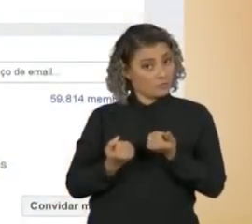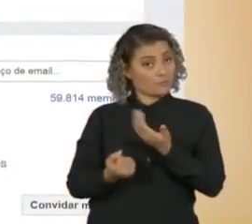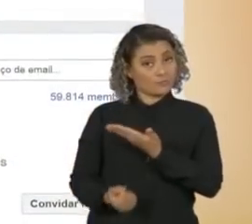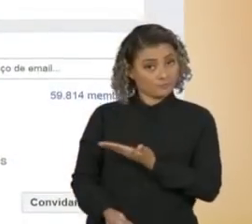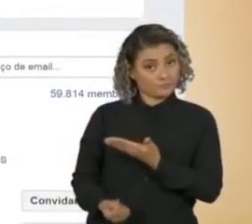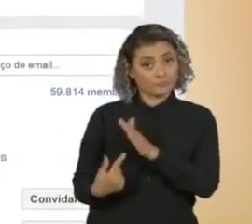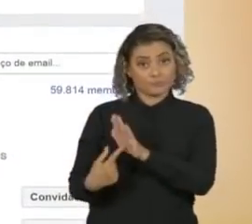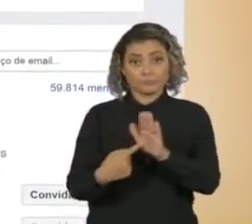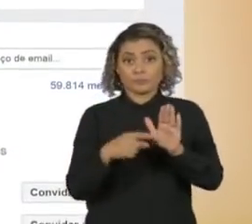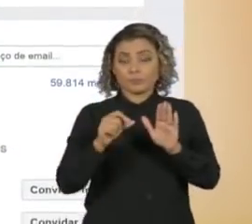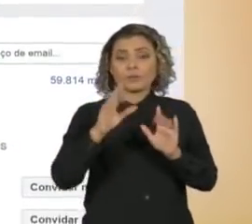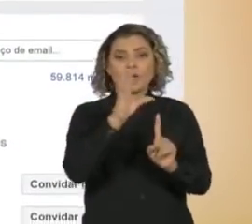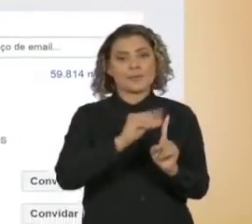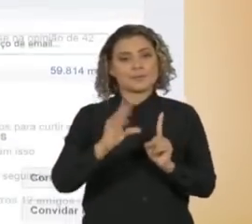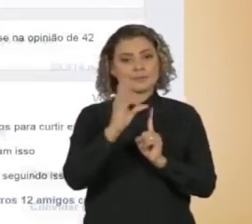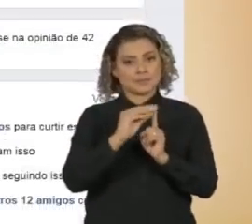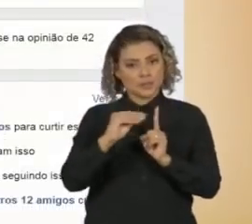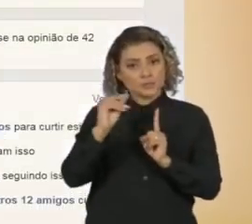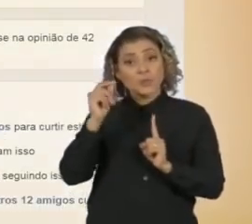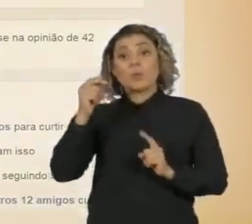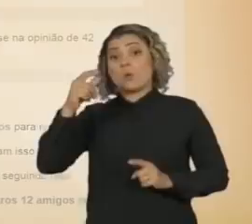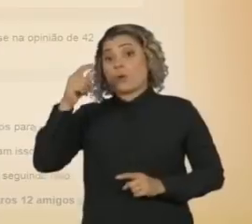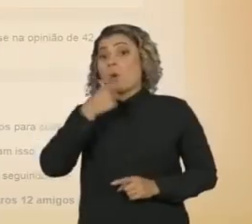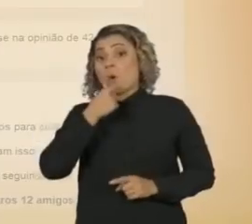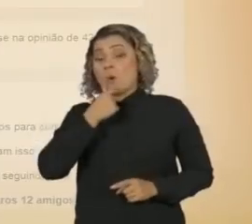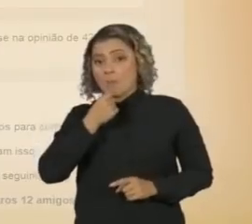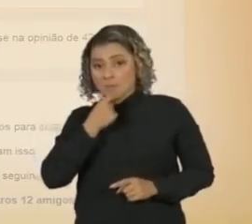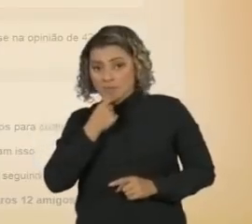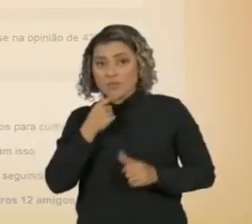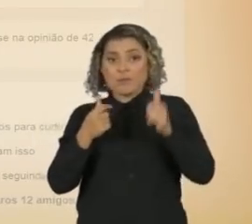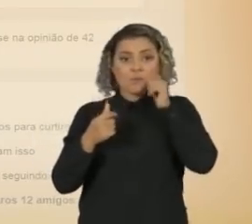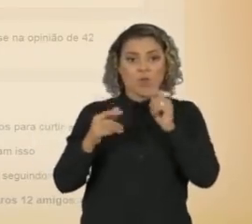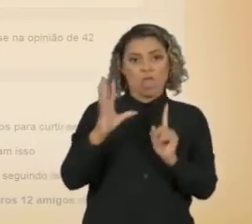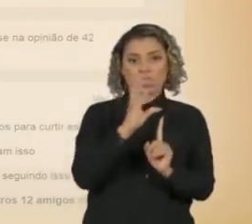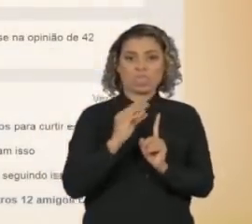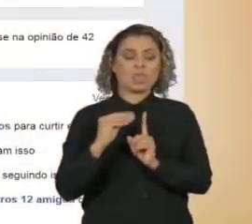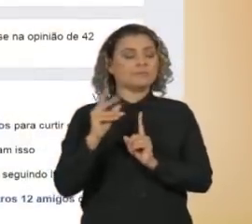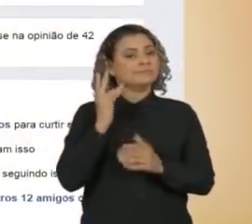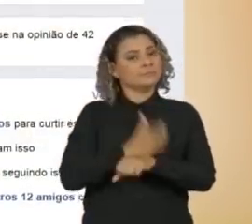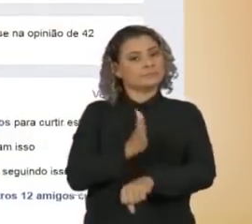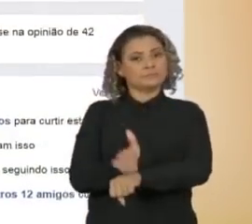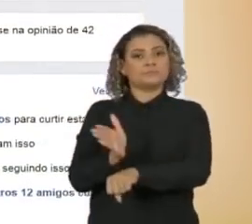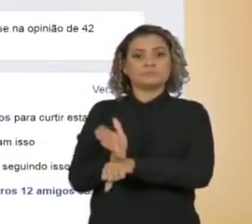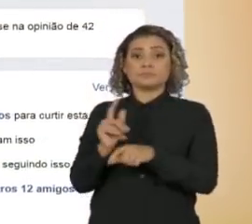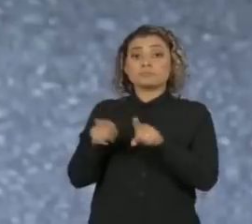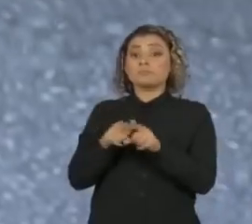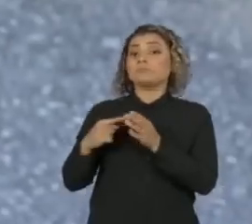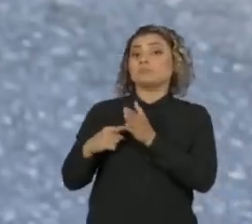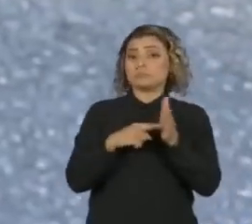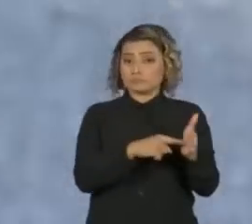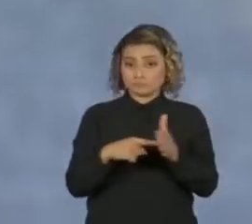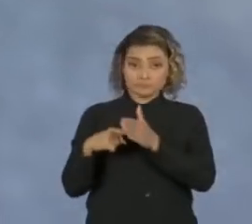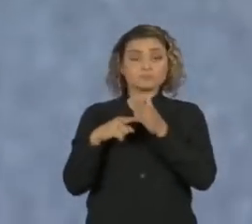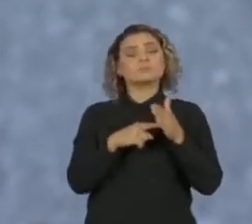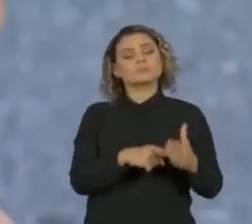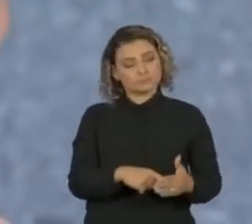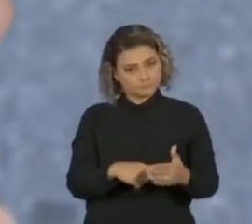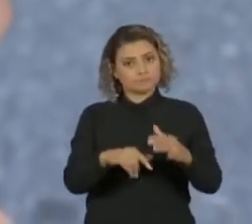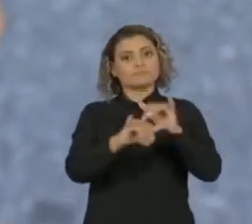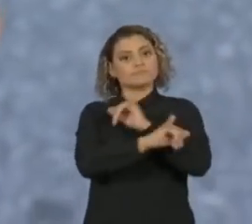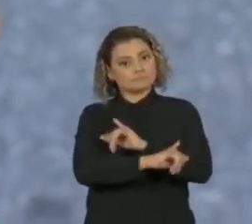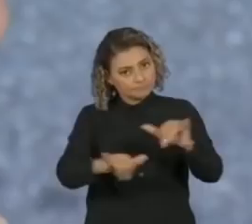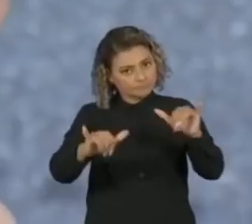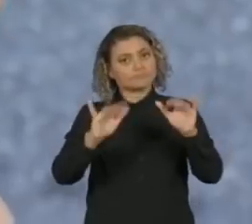mostra que os casos de assédio entre motorista e passageira são recorrentes, apesar das denúncias amplamente divulgadas